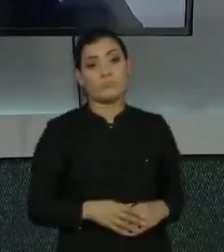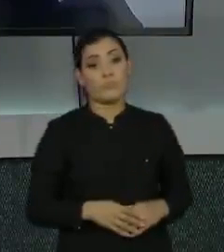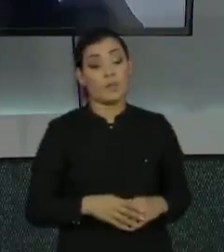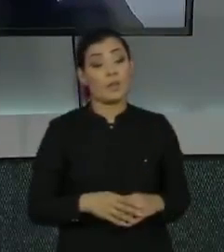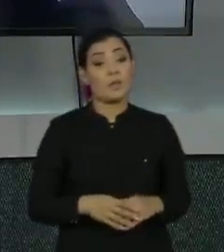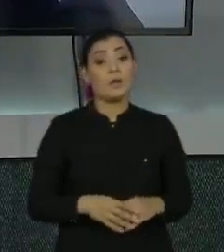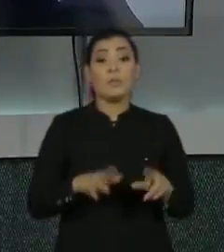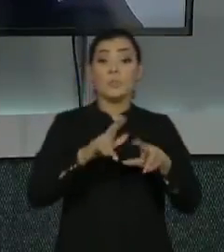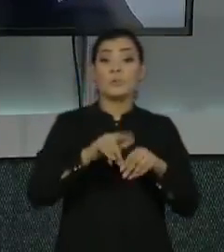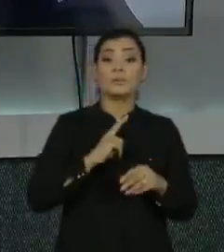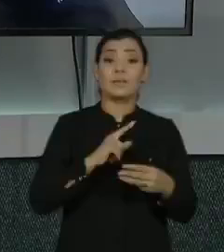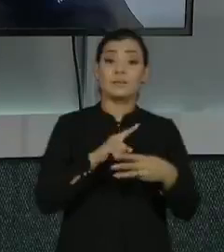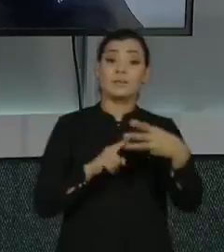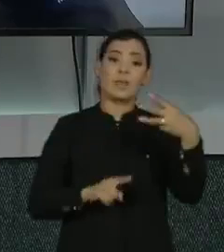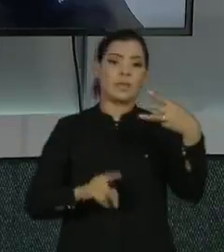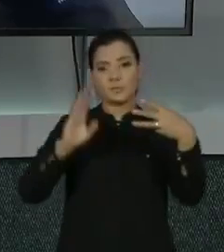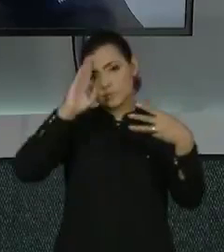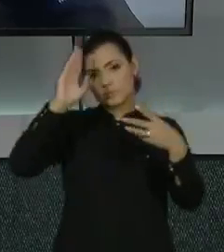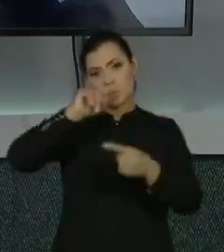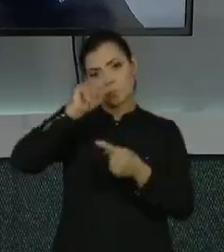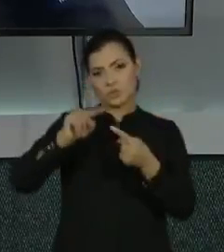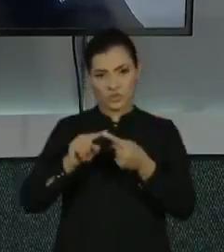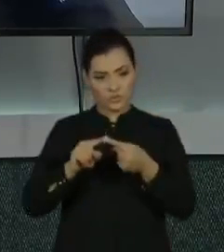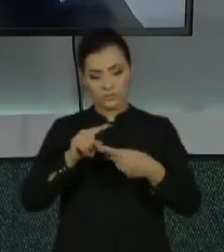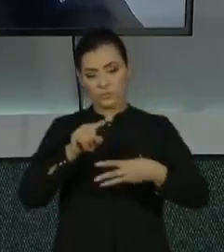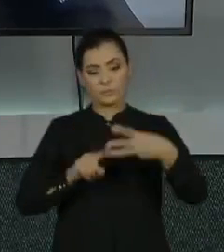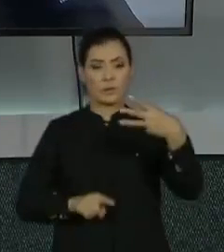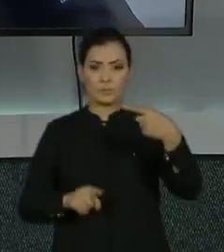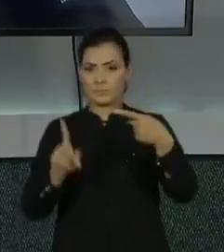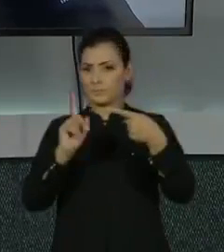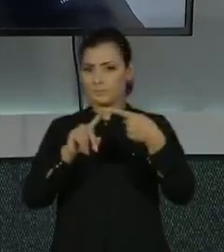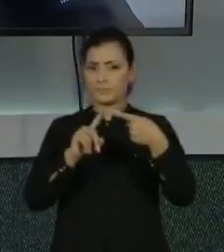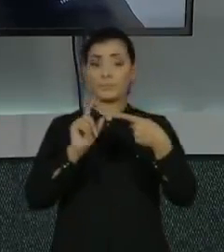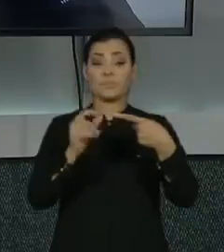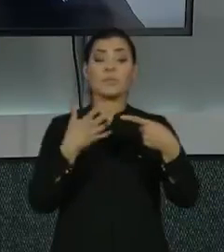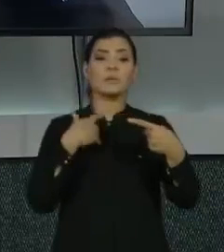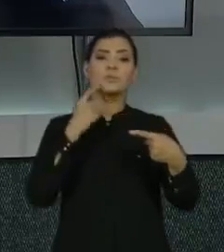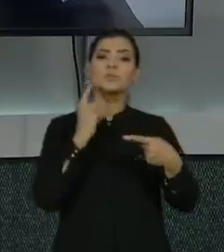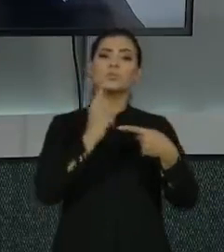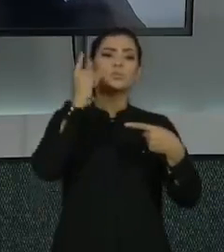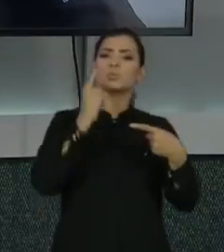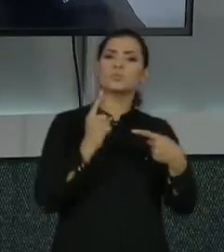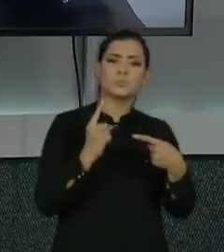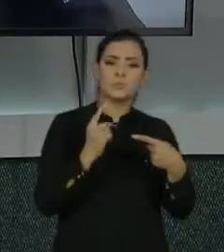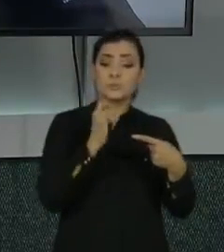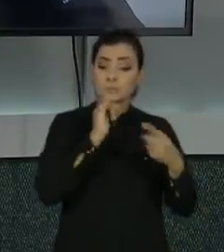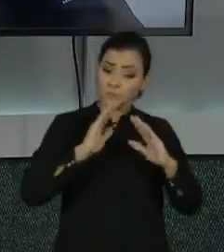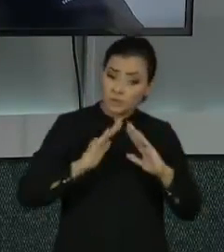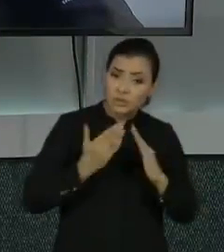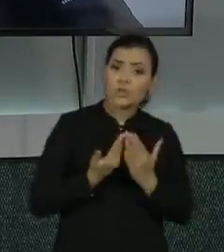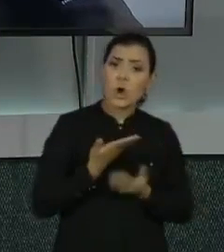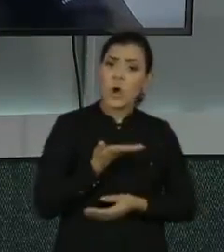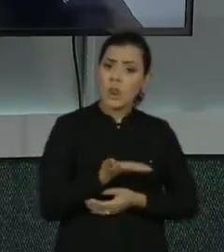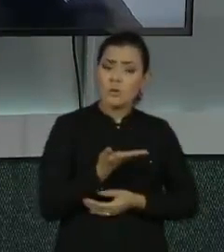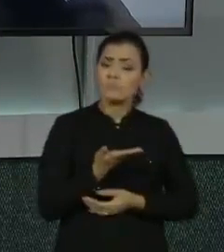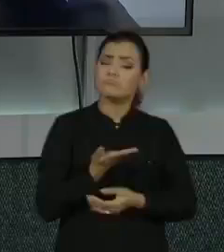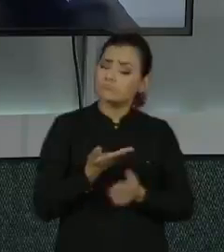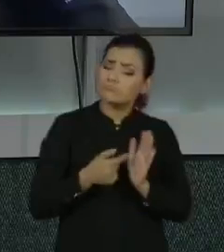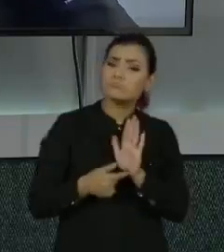E ele está dividido em 3 eixos. O primeiro deles se propõe um diagnóstico, que a própria escola